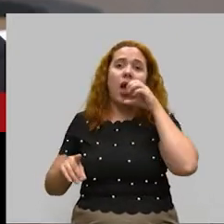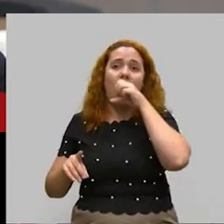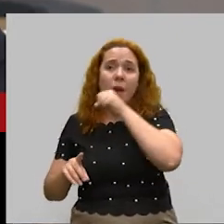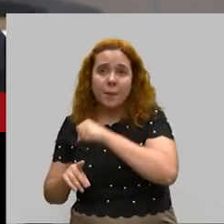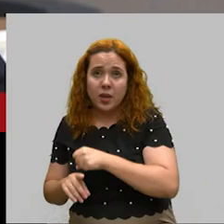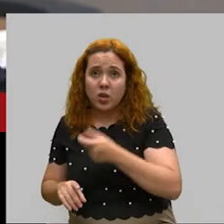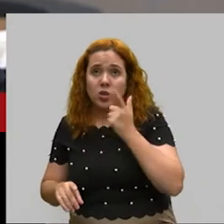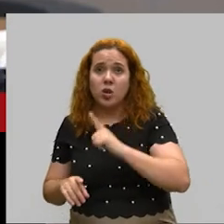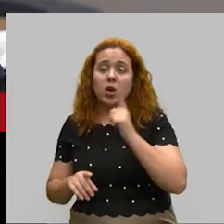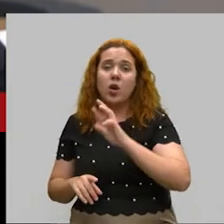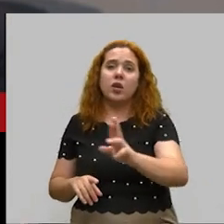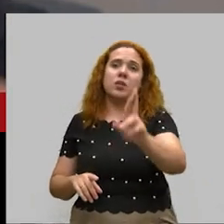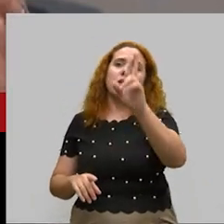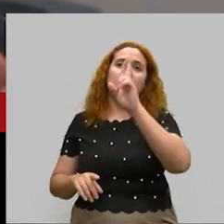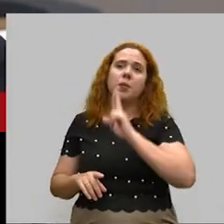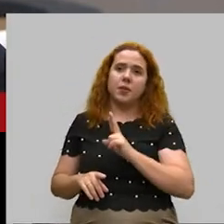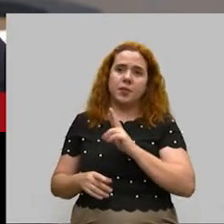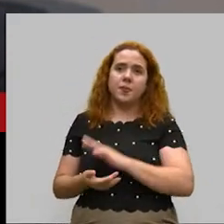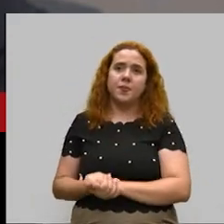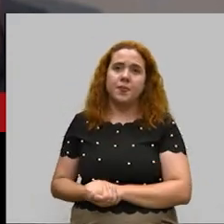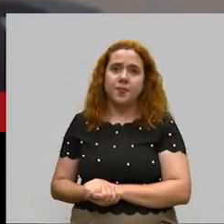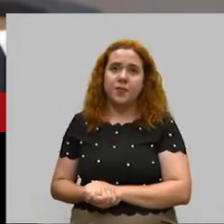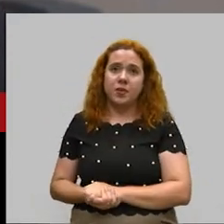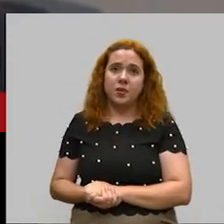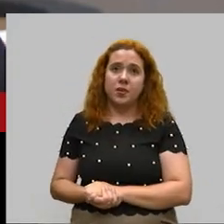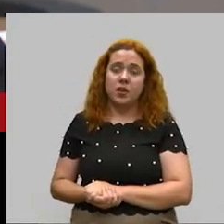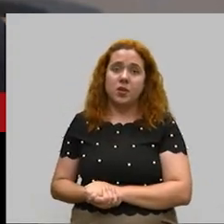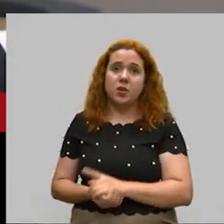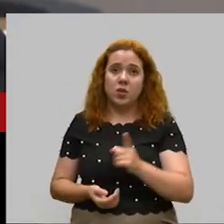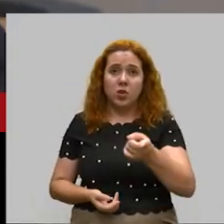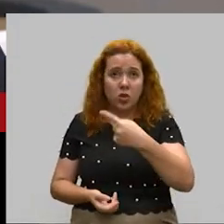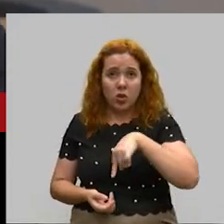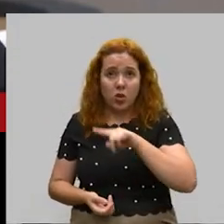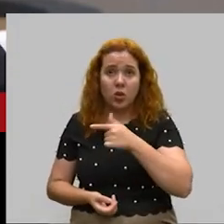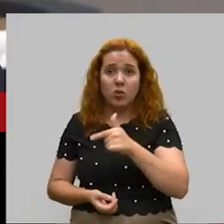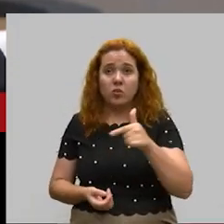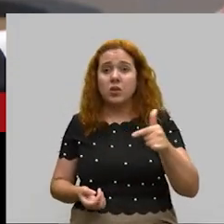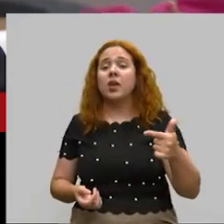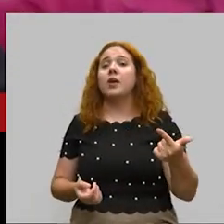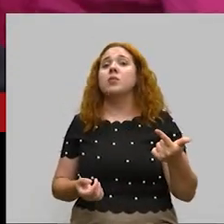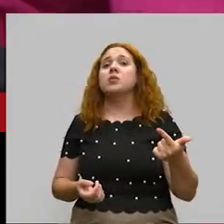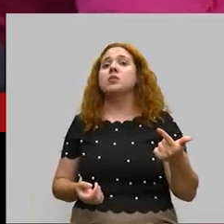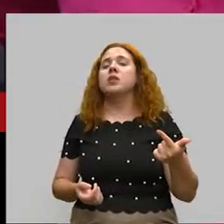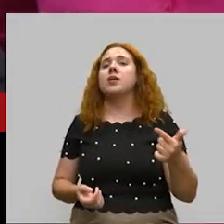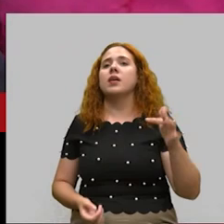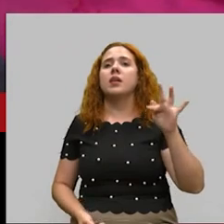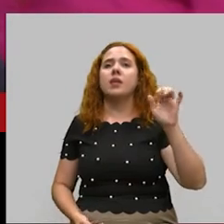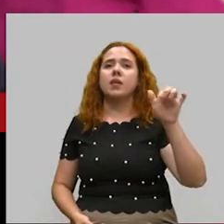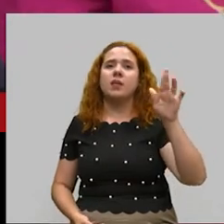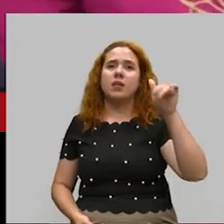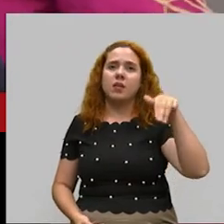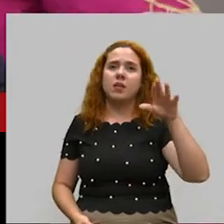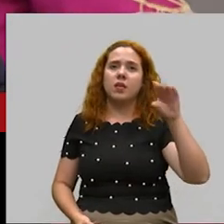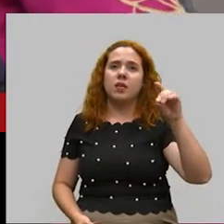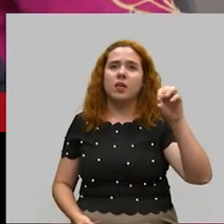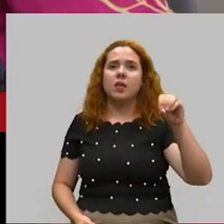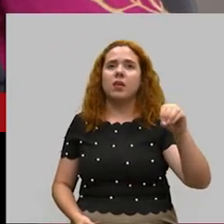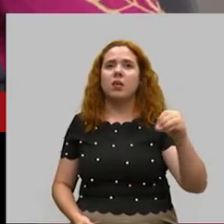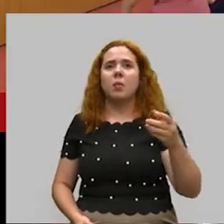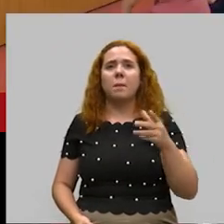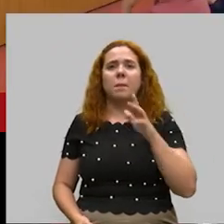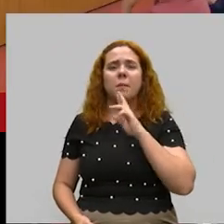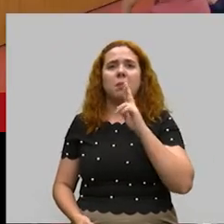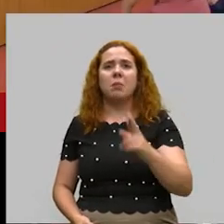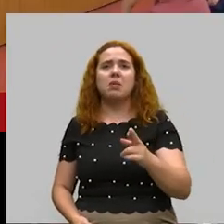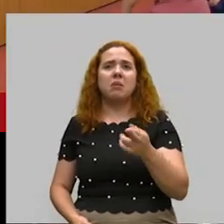gente tenha a resposta mais célere Então o que nós não vamos ter aqui hoje Fernando é uma resposta Bamba